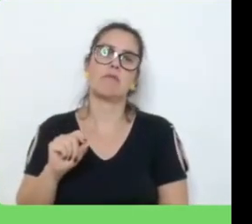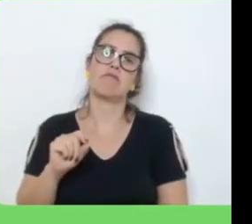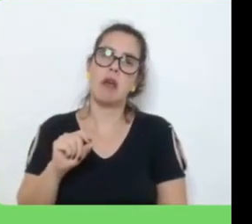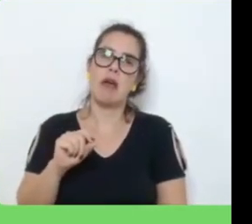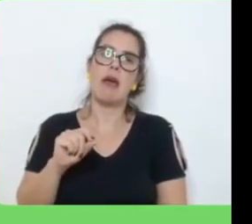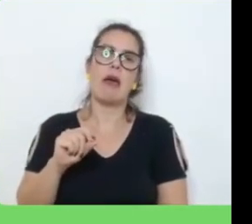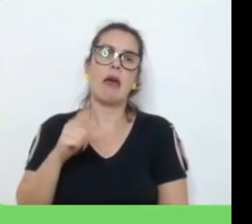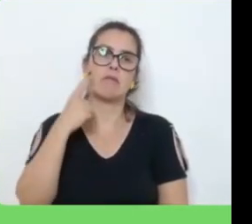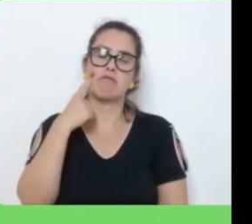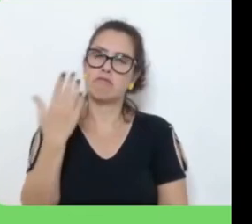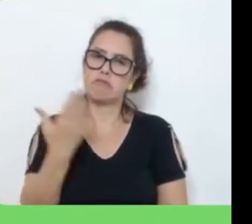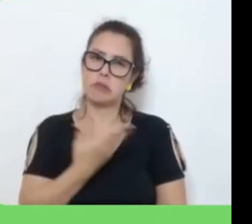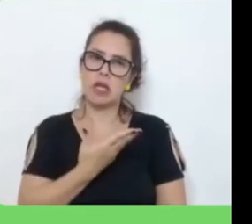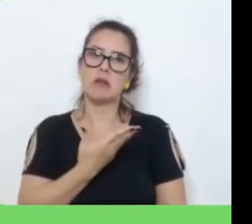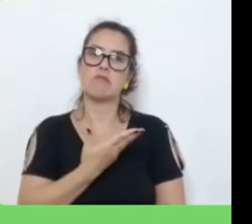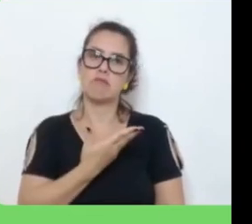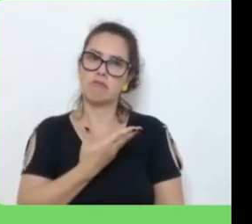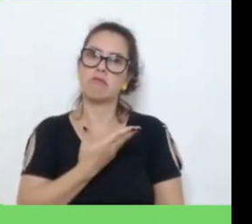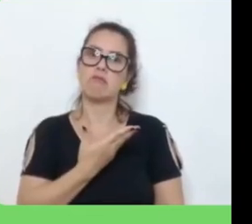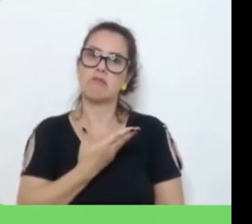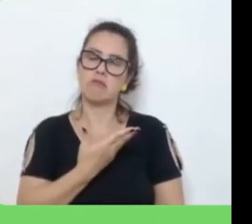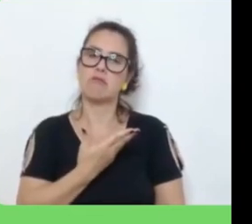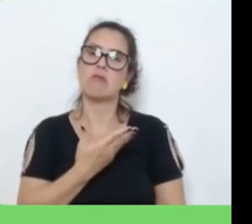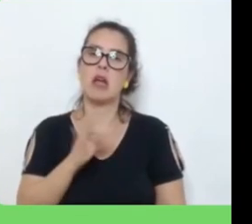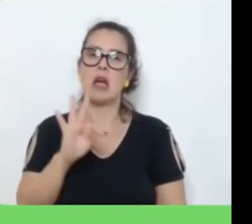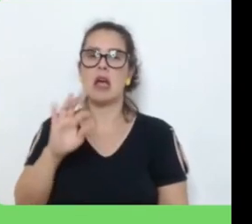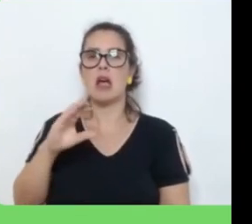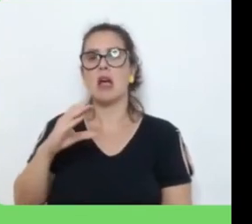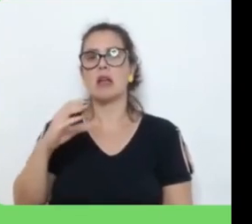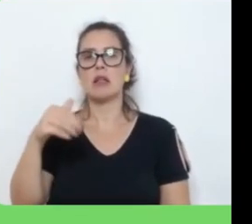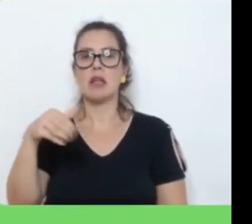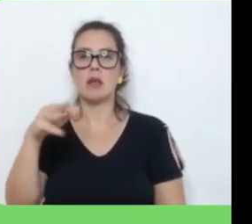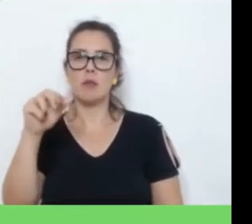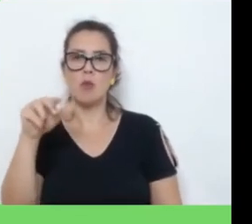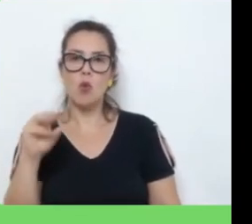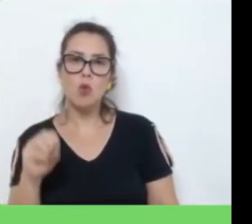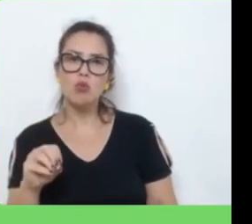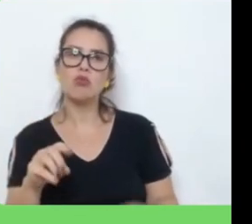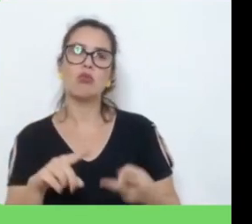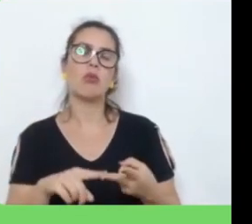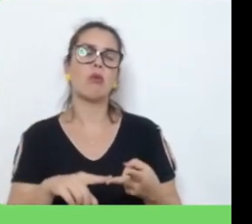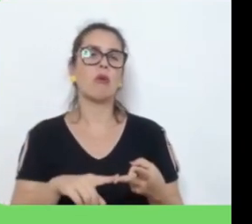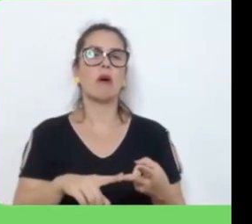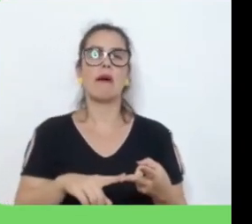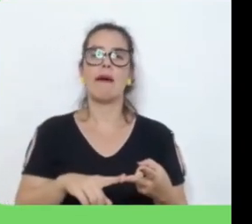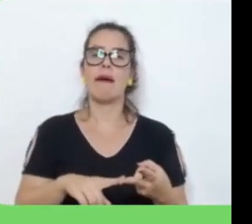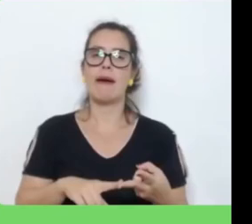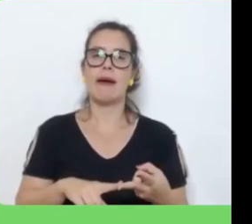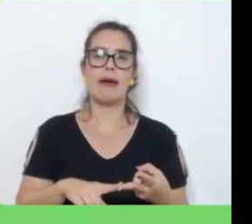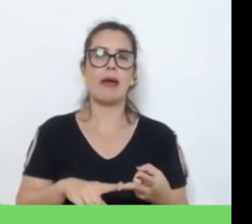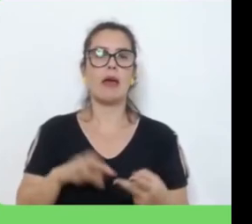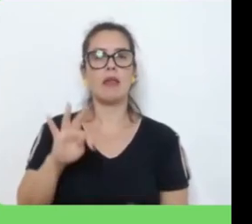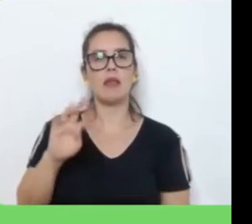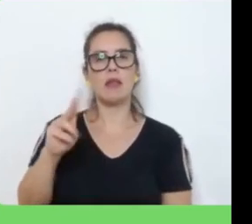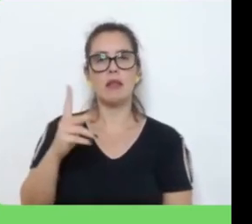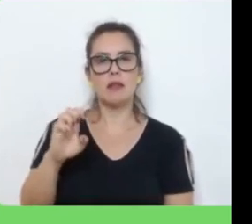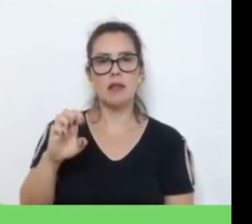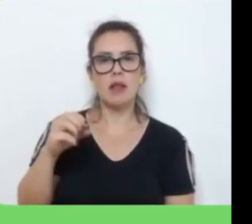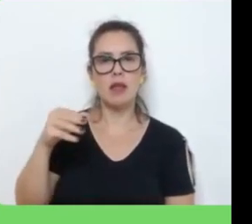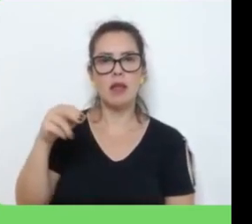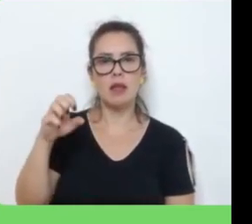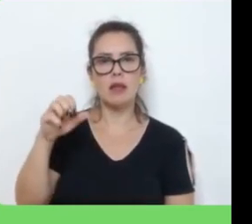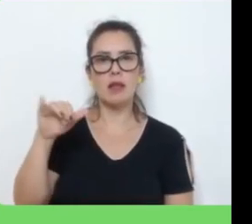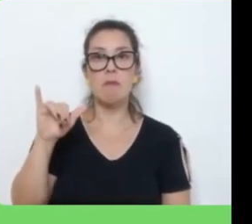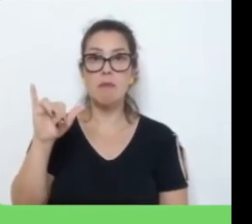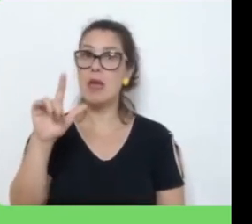tec mundo Tech mundo na verdade que é o voxel hoje em dia Opa desculpa Flow games o canal Tech e o drops de jogos